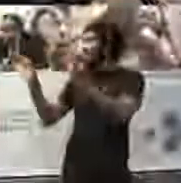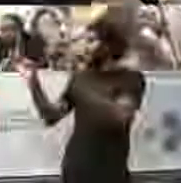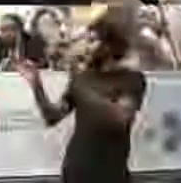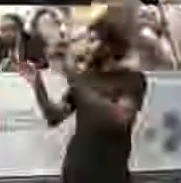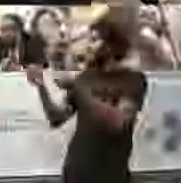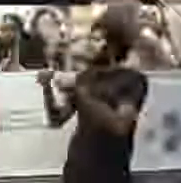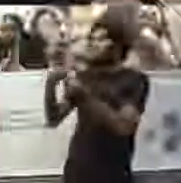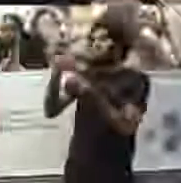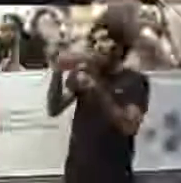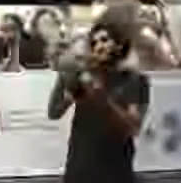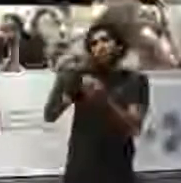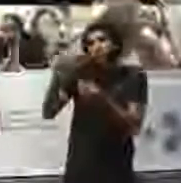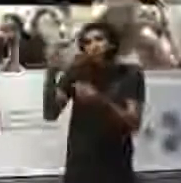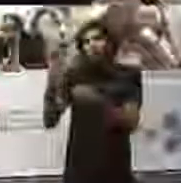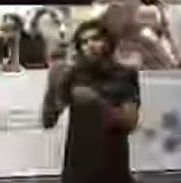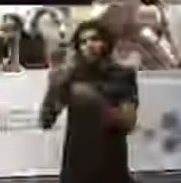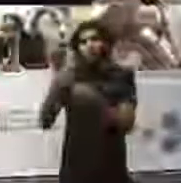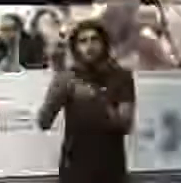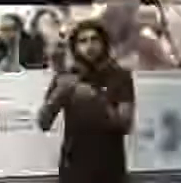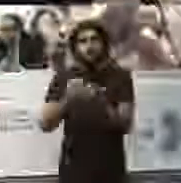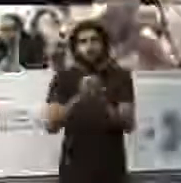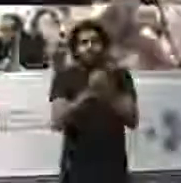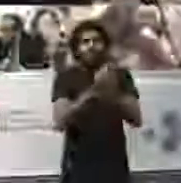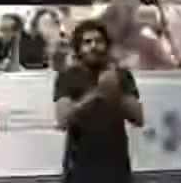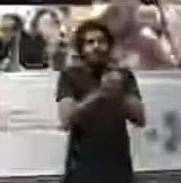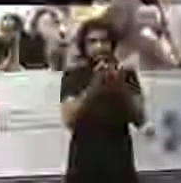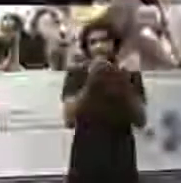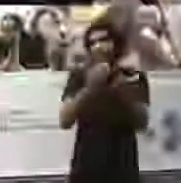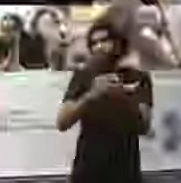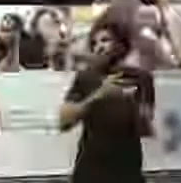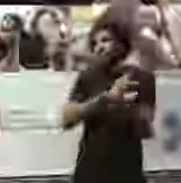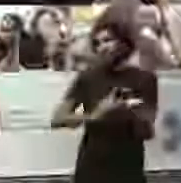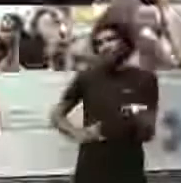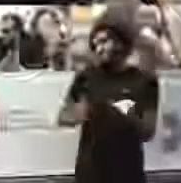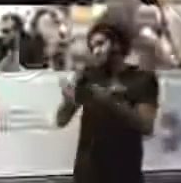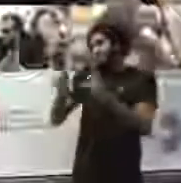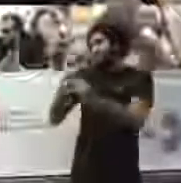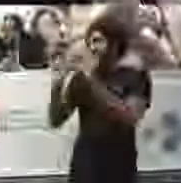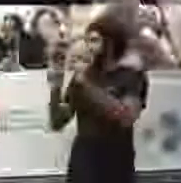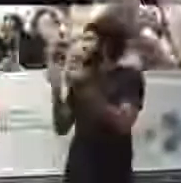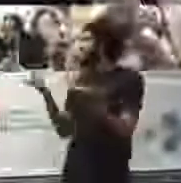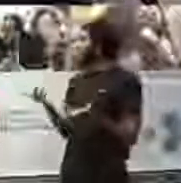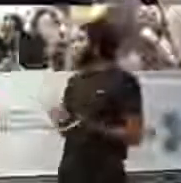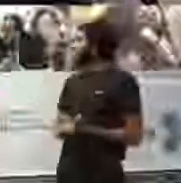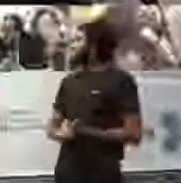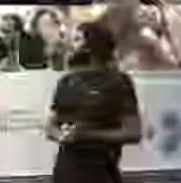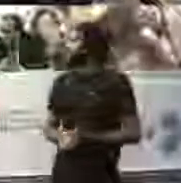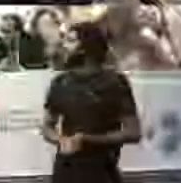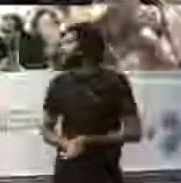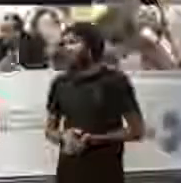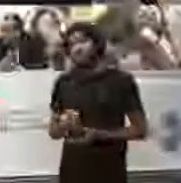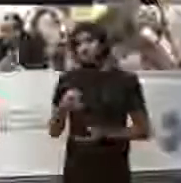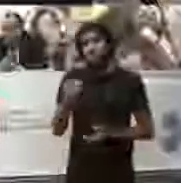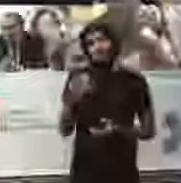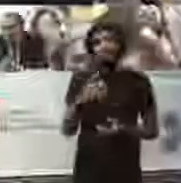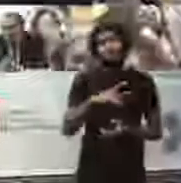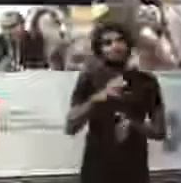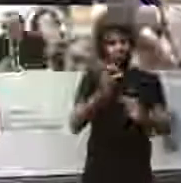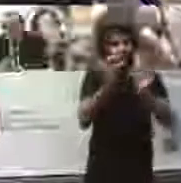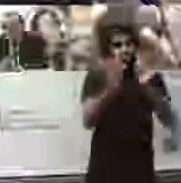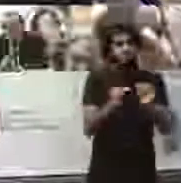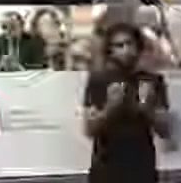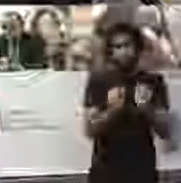distribuir e sortear não sei o presidente escolheu escolheu critério que achar mais justo pra distribuir esse material realmente